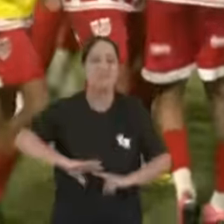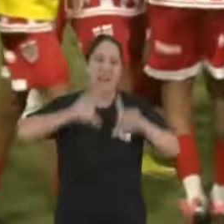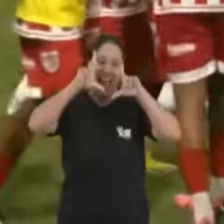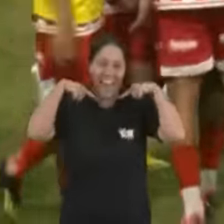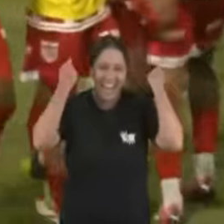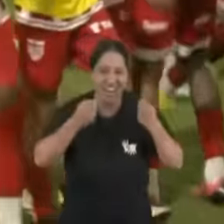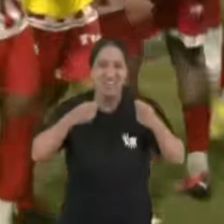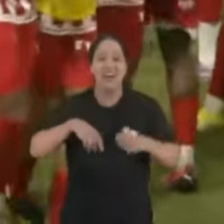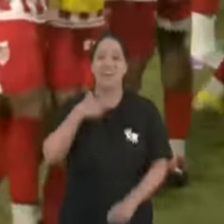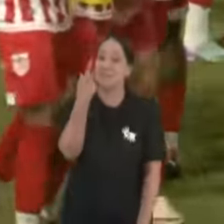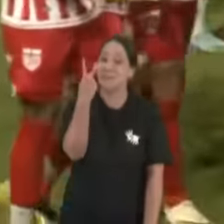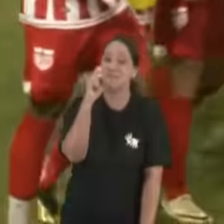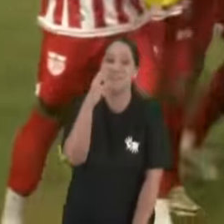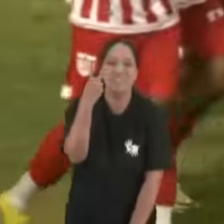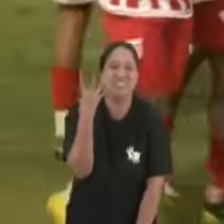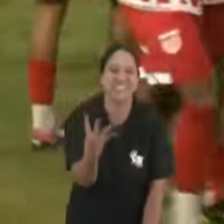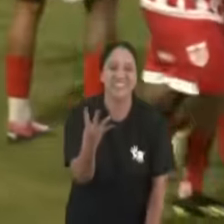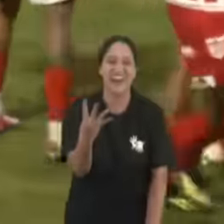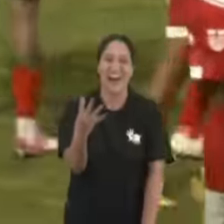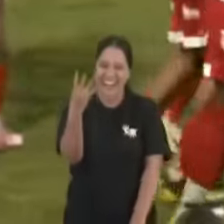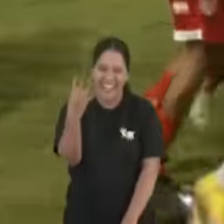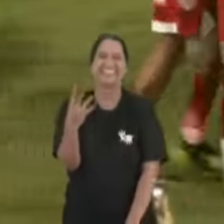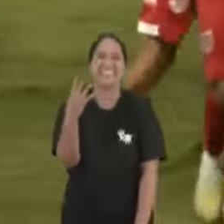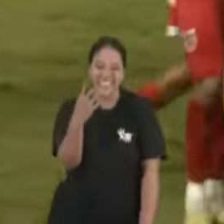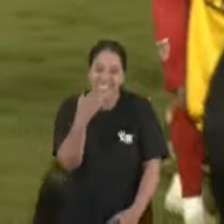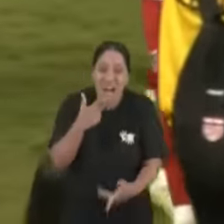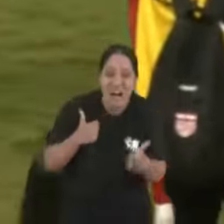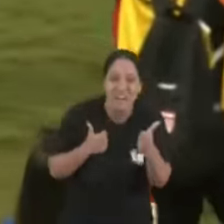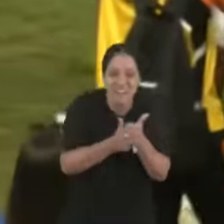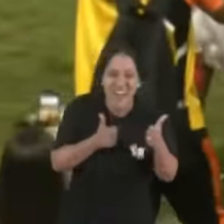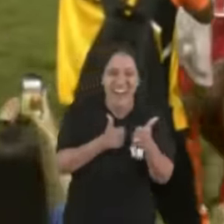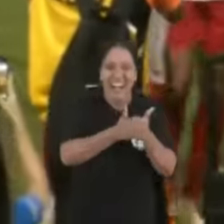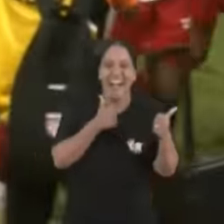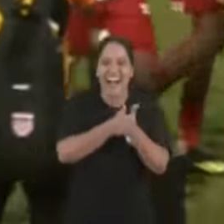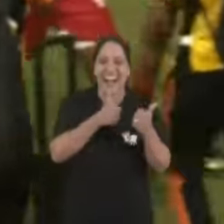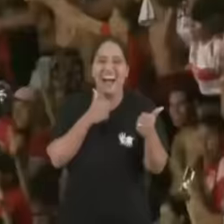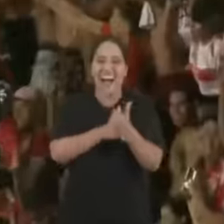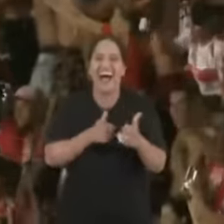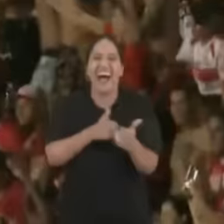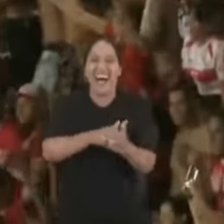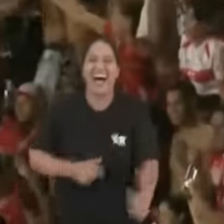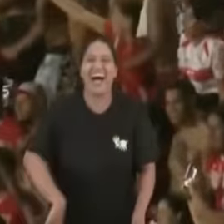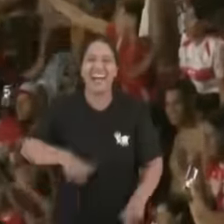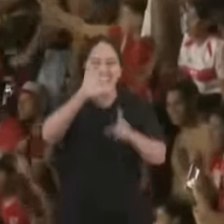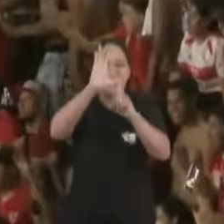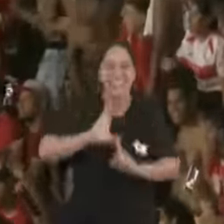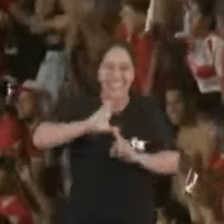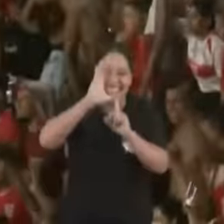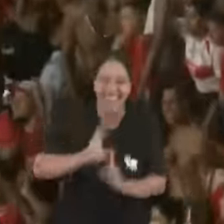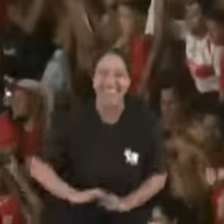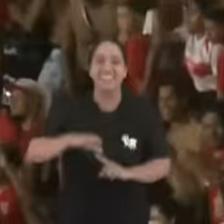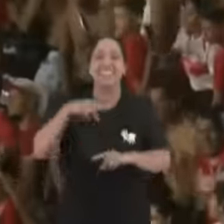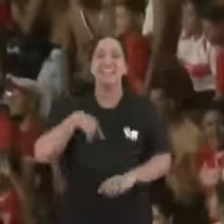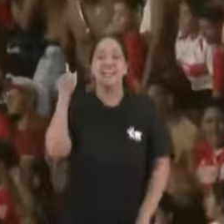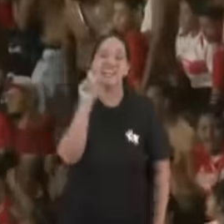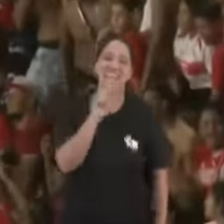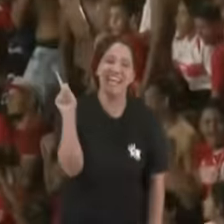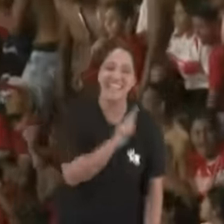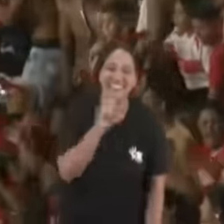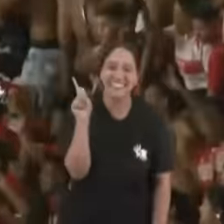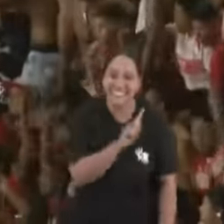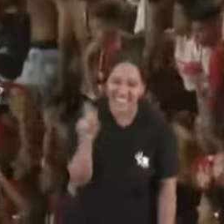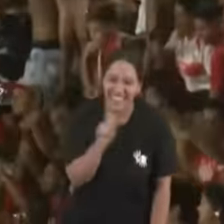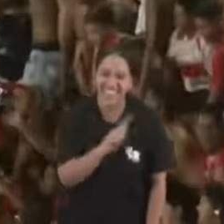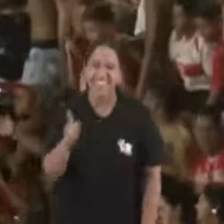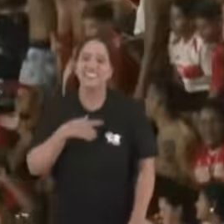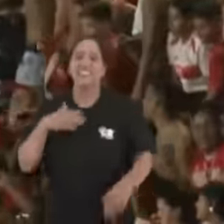Galo 2024. Na bela jogada lá pelo lado direito do Hereda para ele, GG penetrou na grande